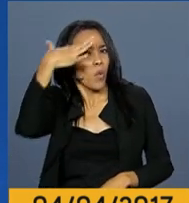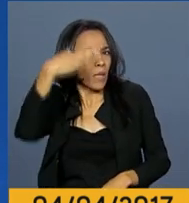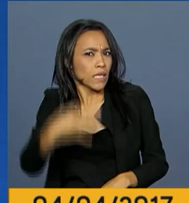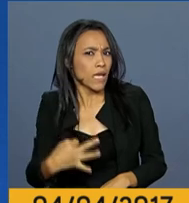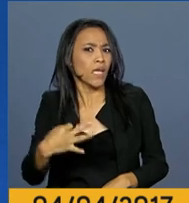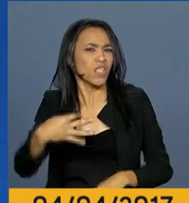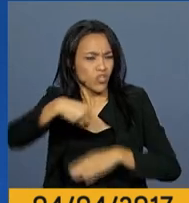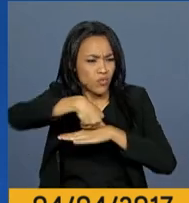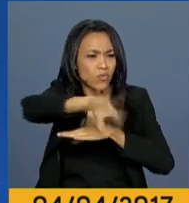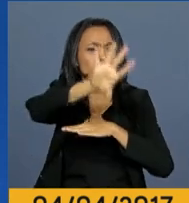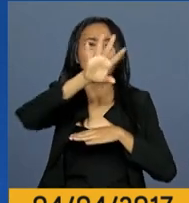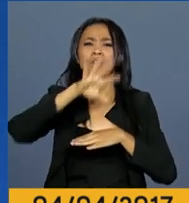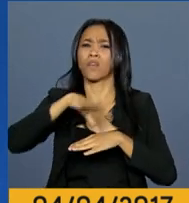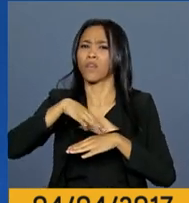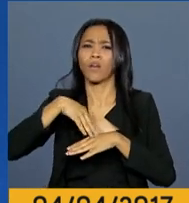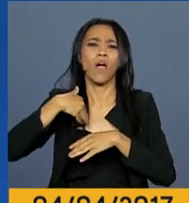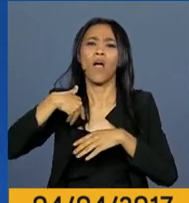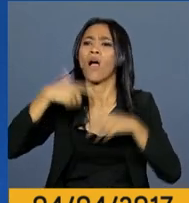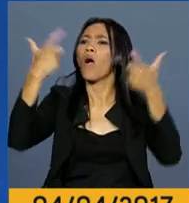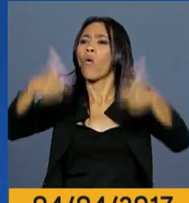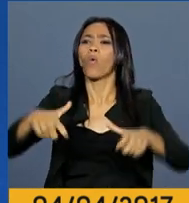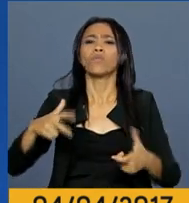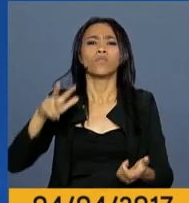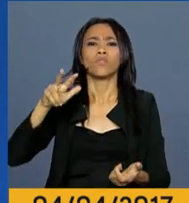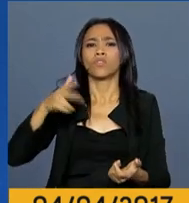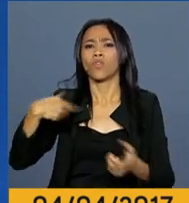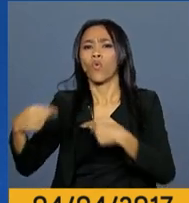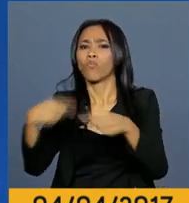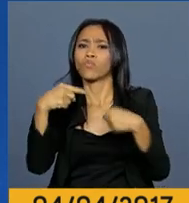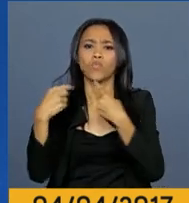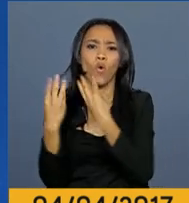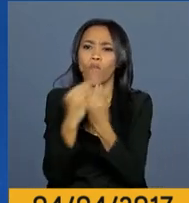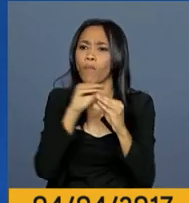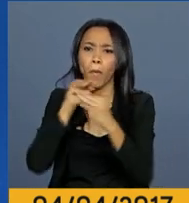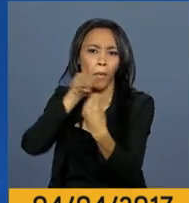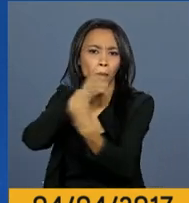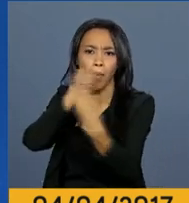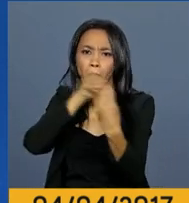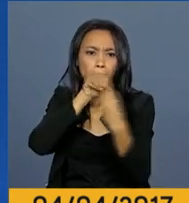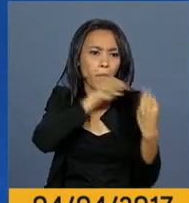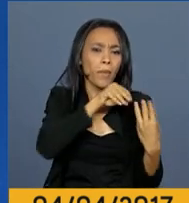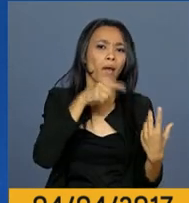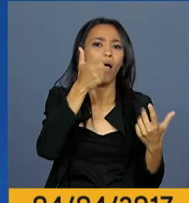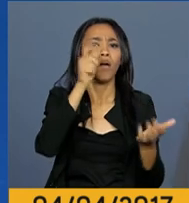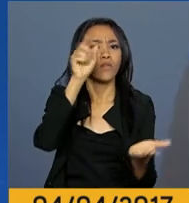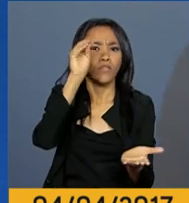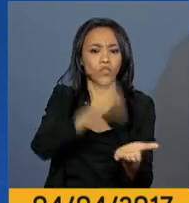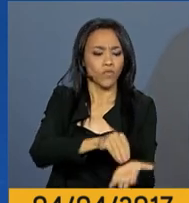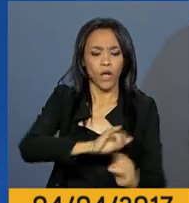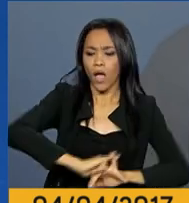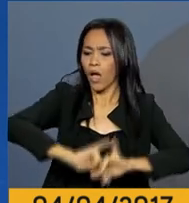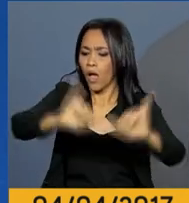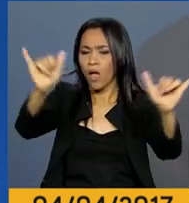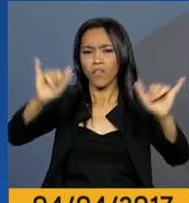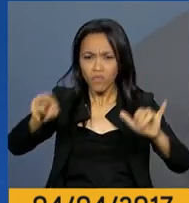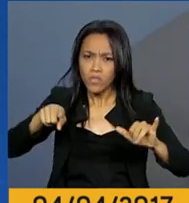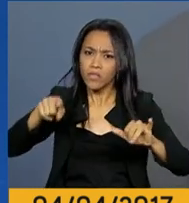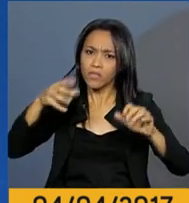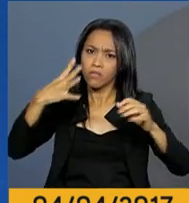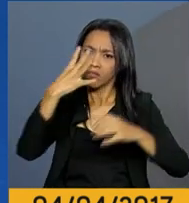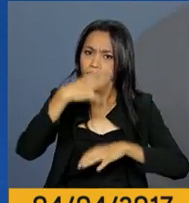por todos os meios que puderem, onde estiverem, onde dialogarem, onde publicarem, onde seja, digam